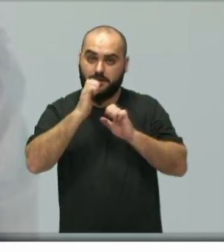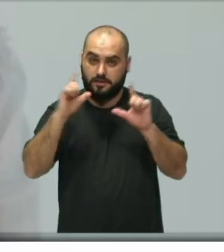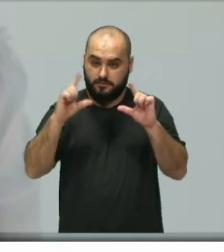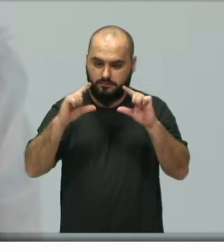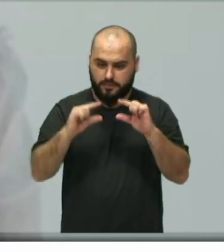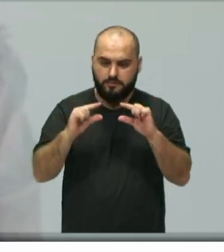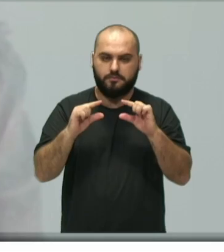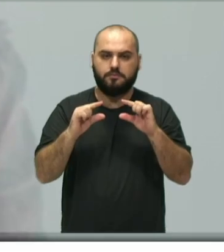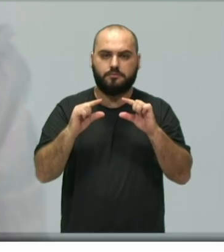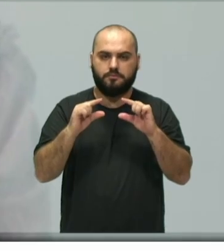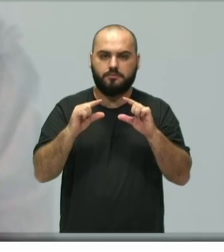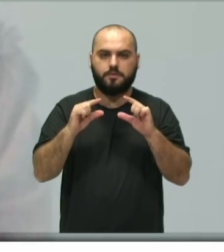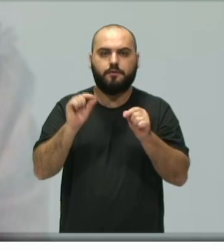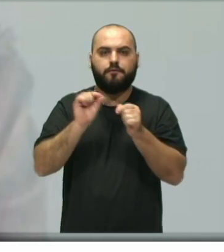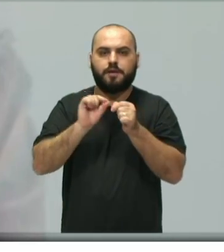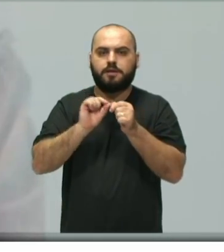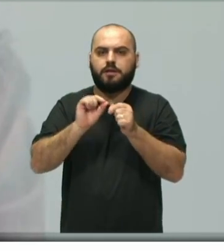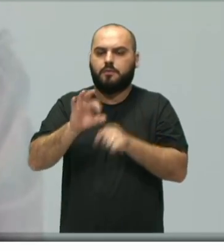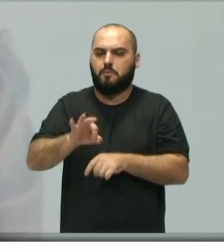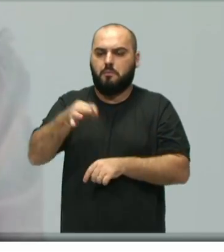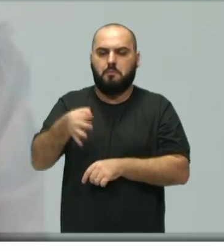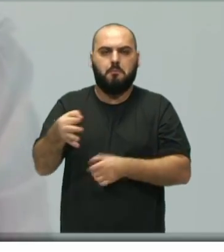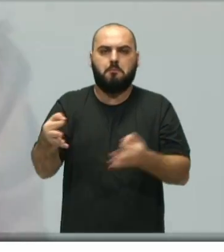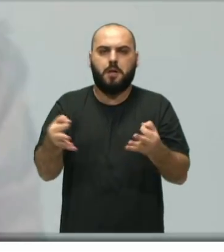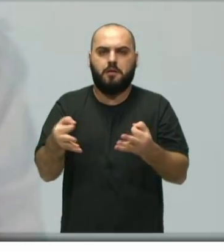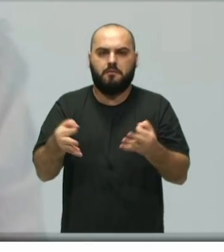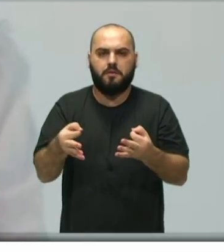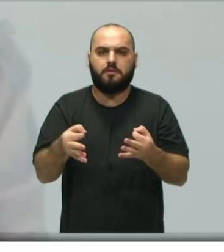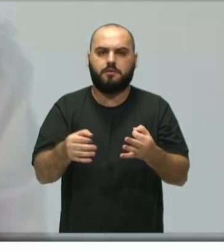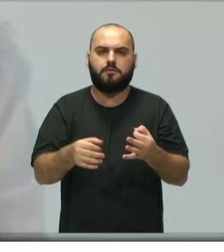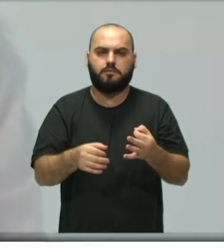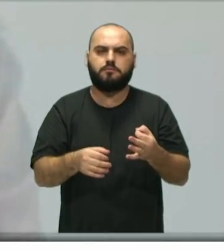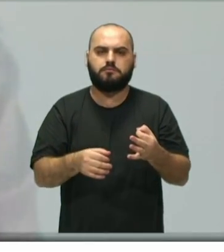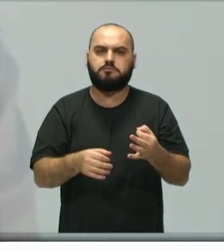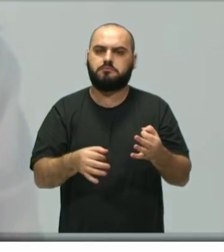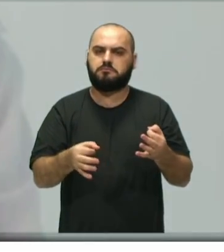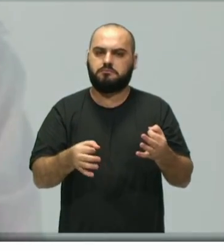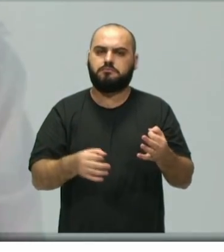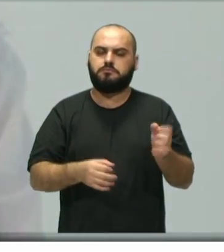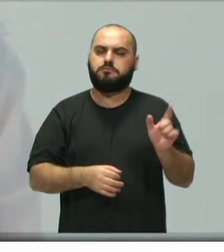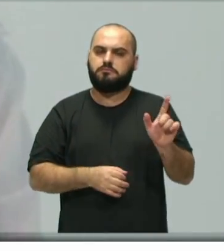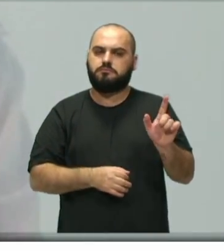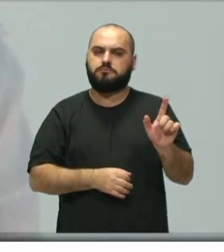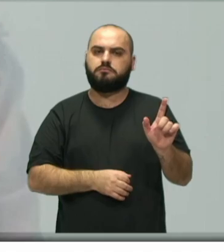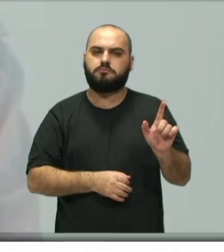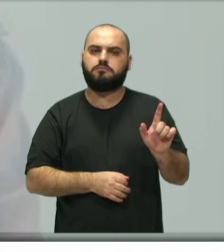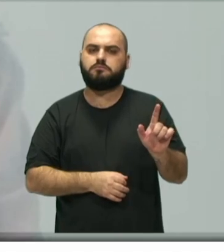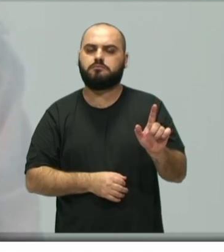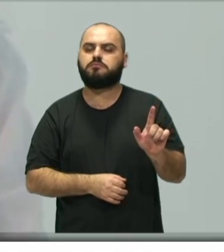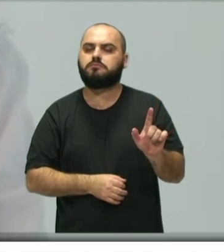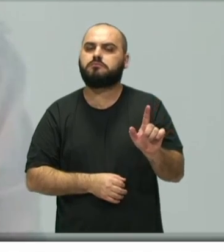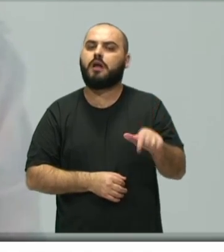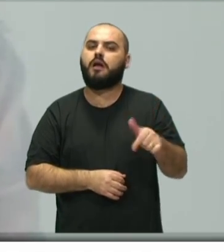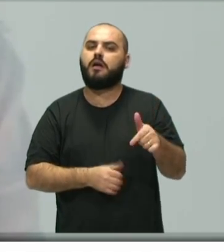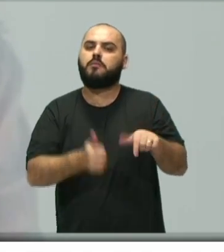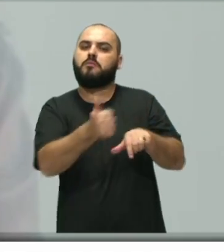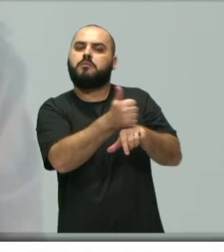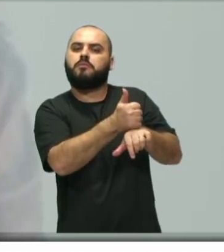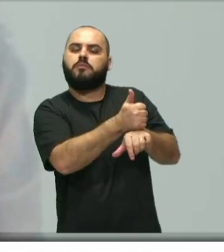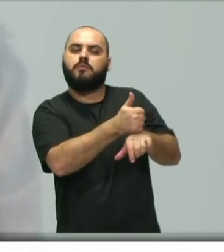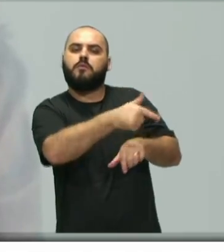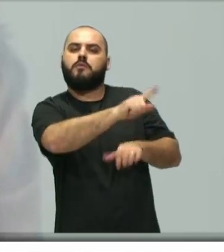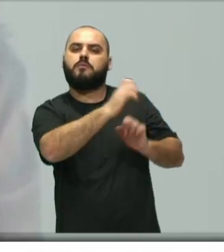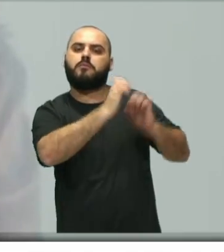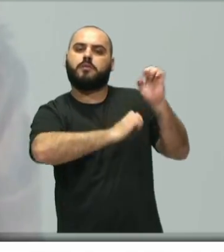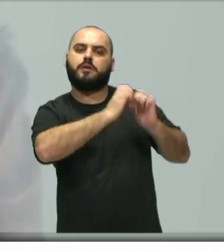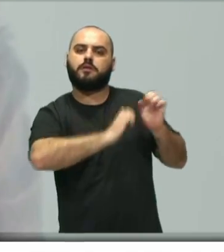estão lançando coisas de muita qualidade, com uma seleção bacana, e são editoras que